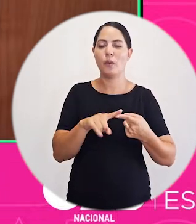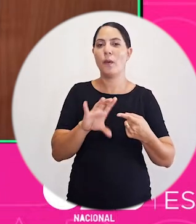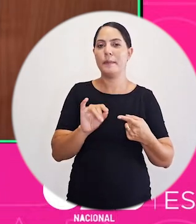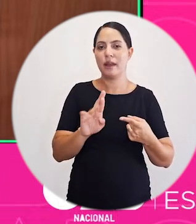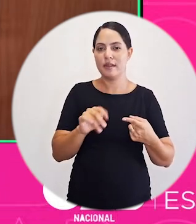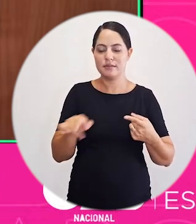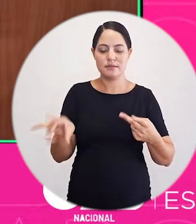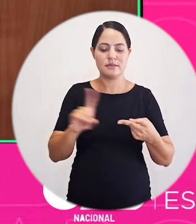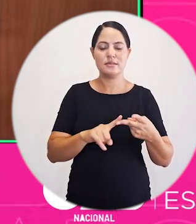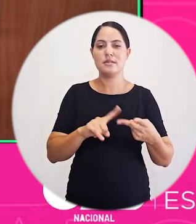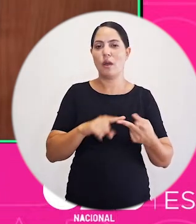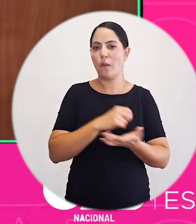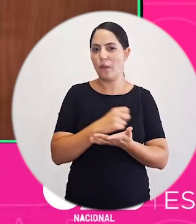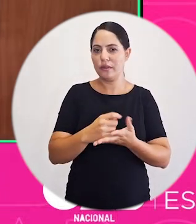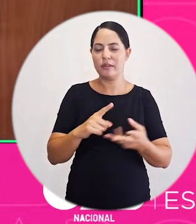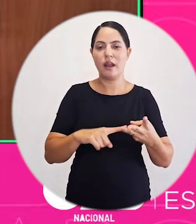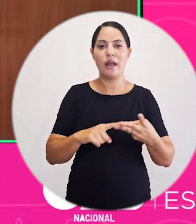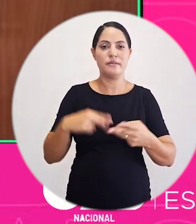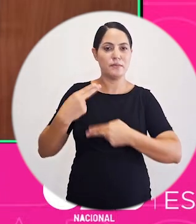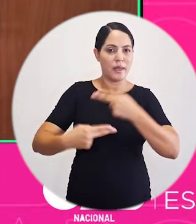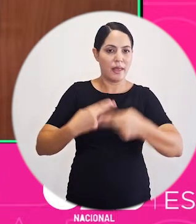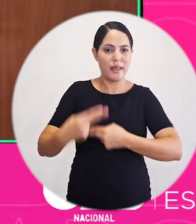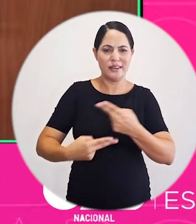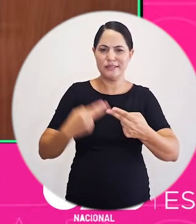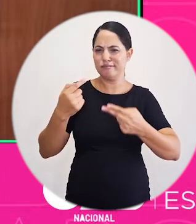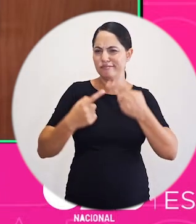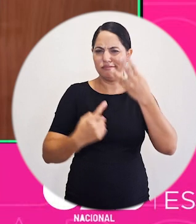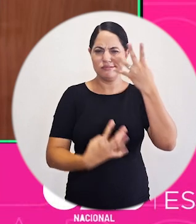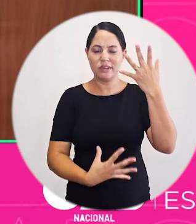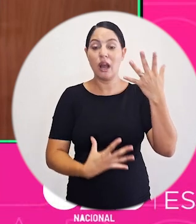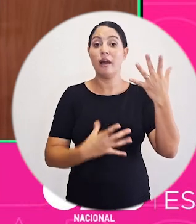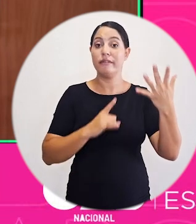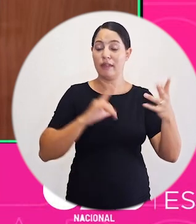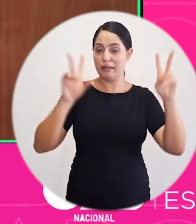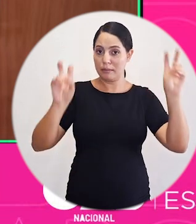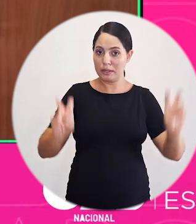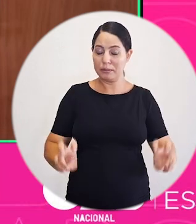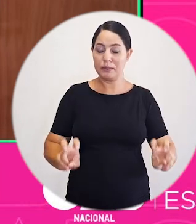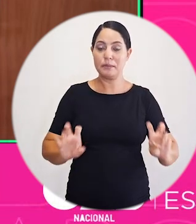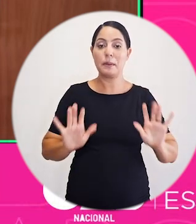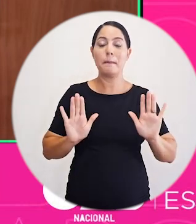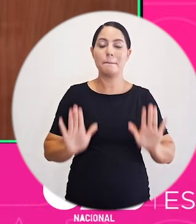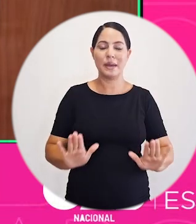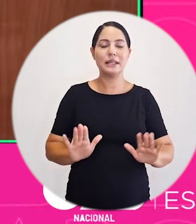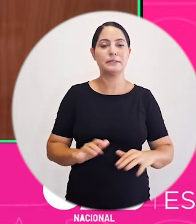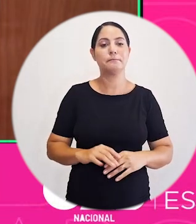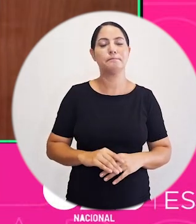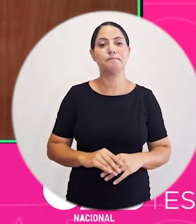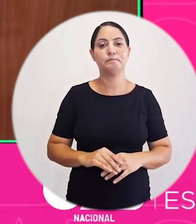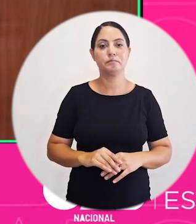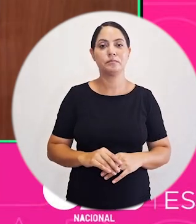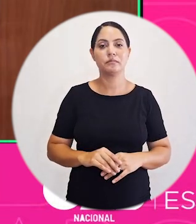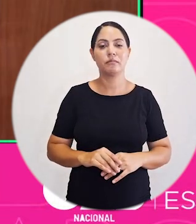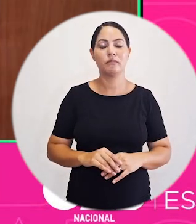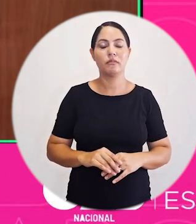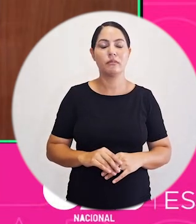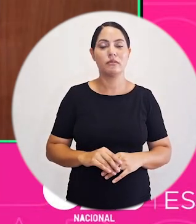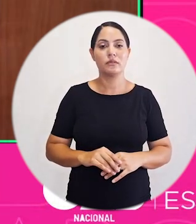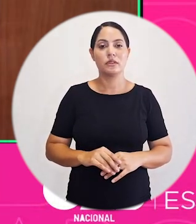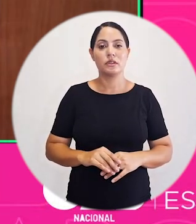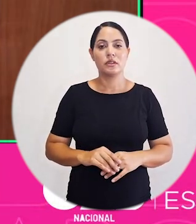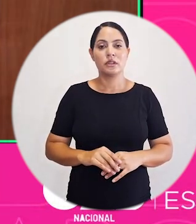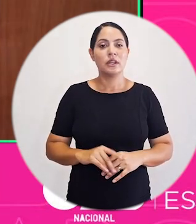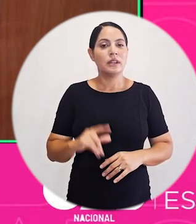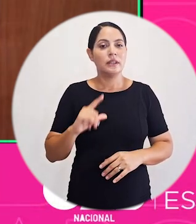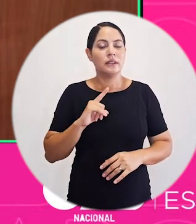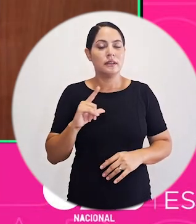gente tem obrigações, contratos, herança e assim por diante, né? E